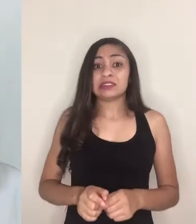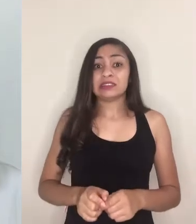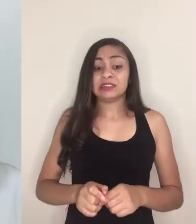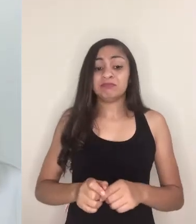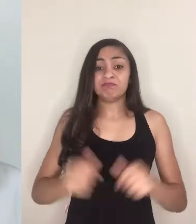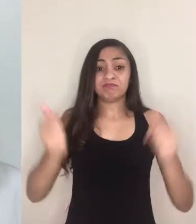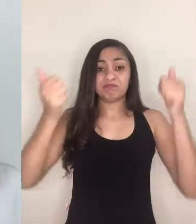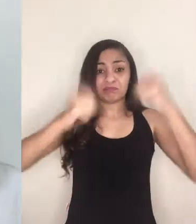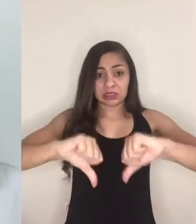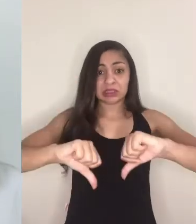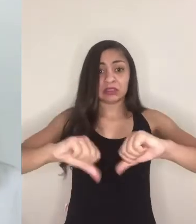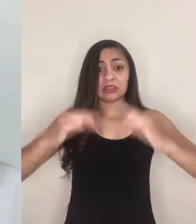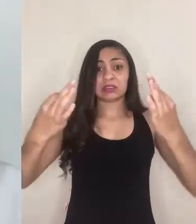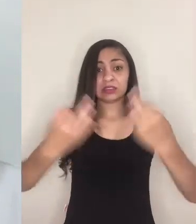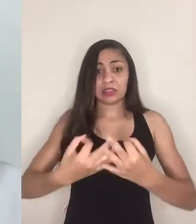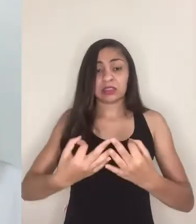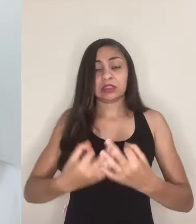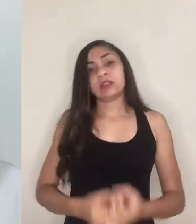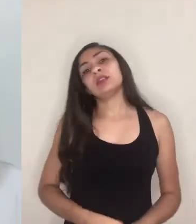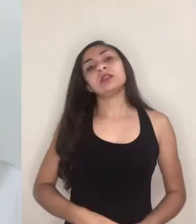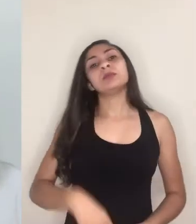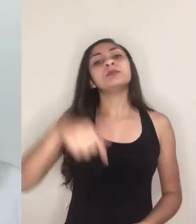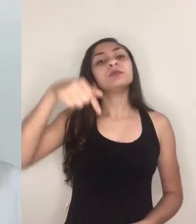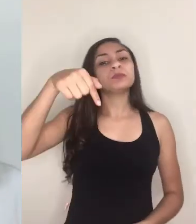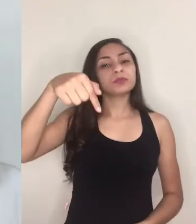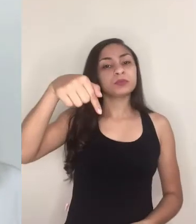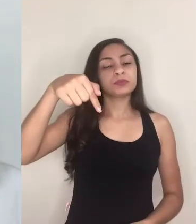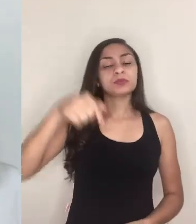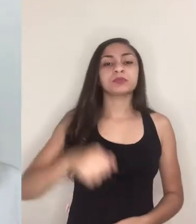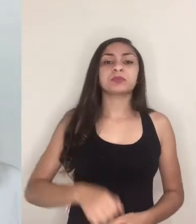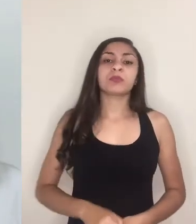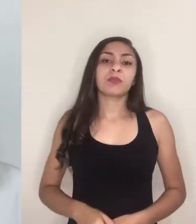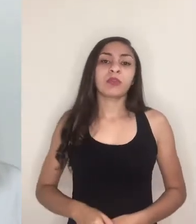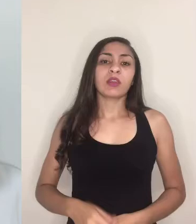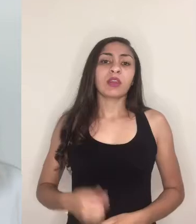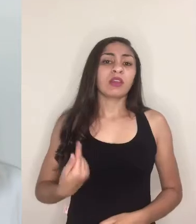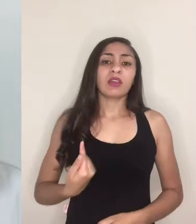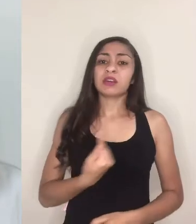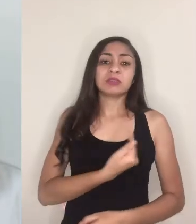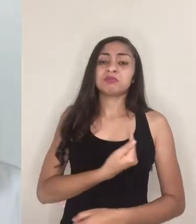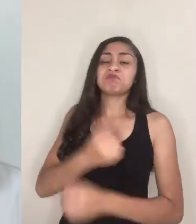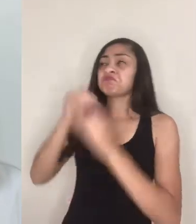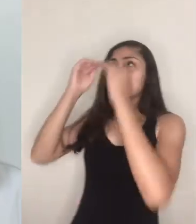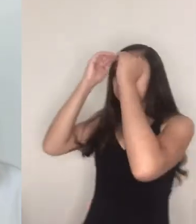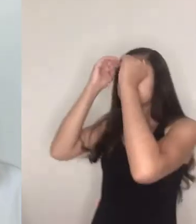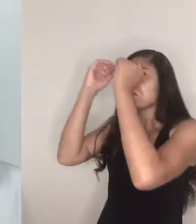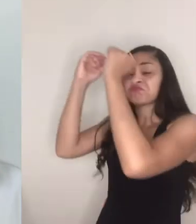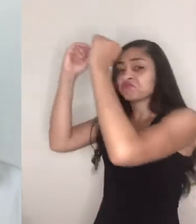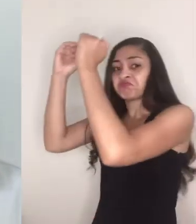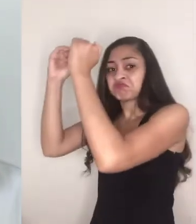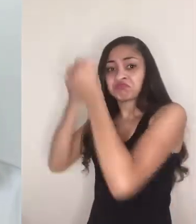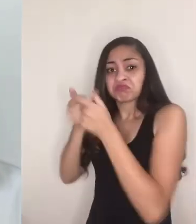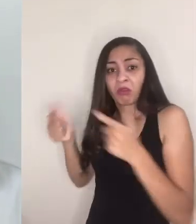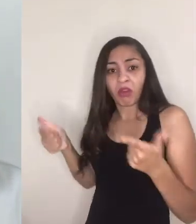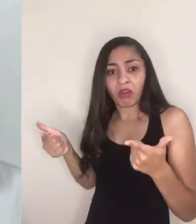certa. Sétima lição: quando não estamos na submissão